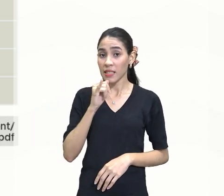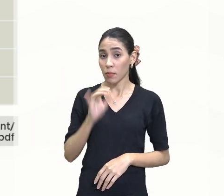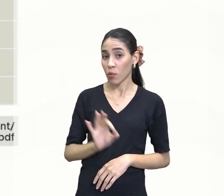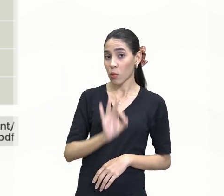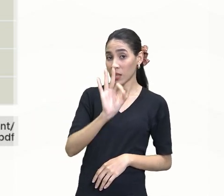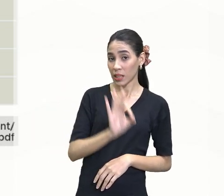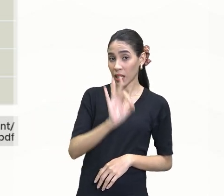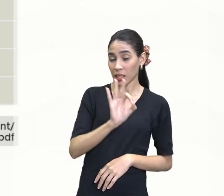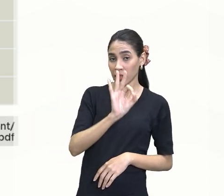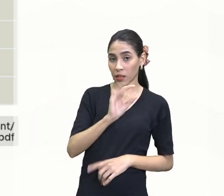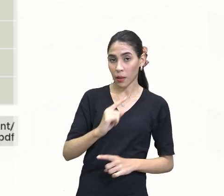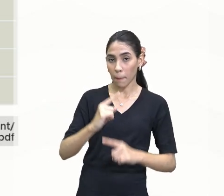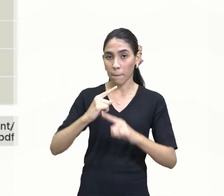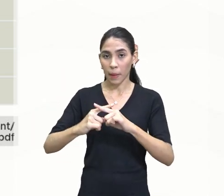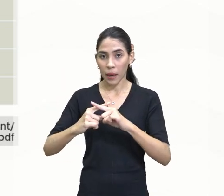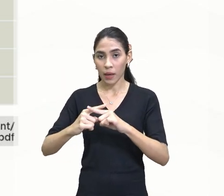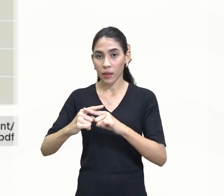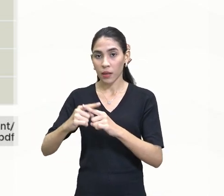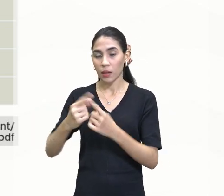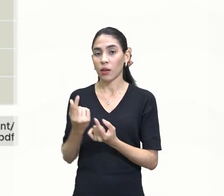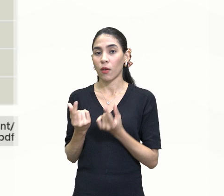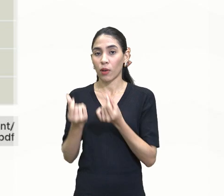e multiplica pelo valor inicial.